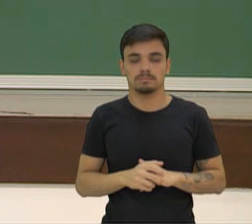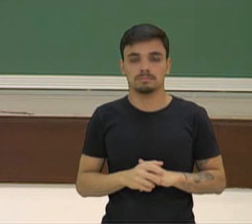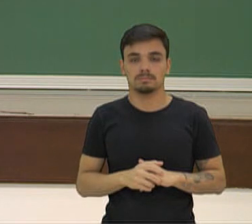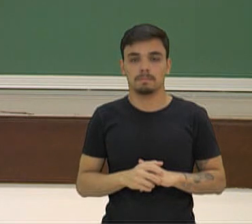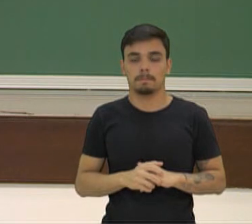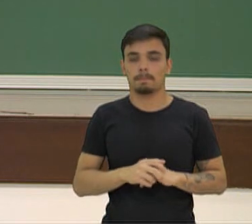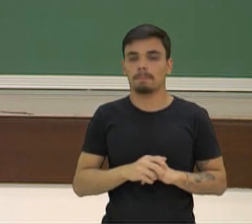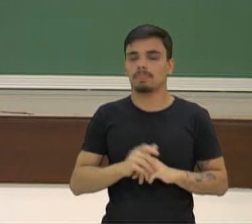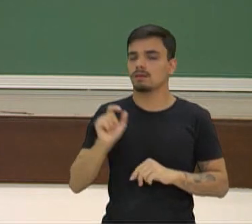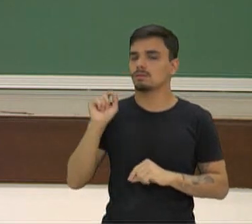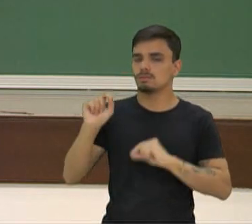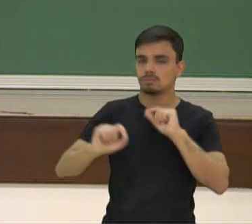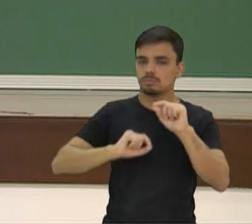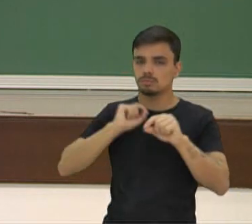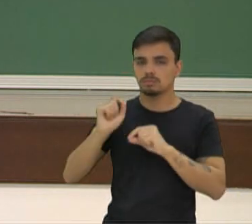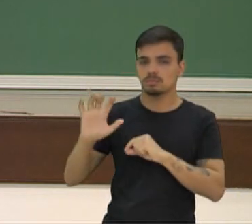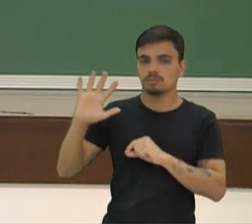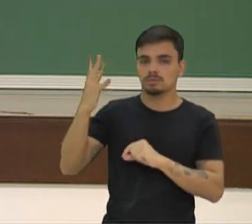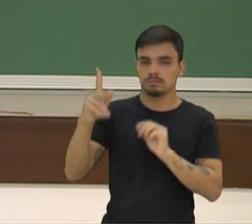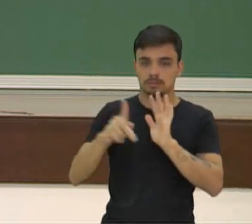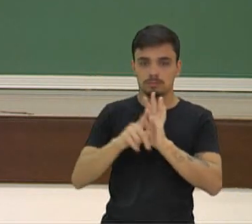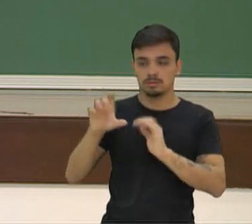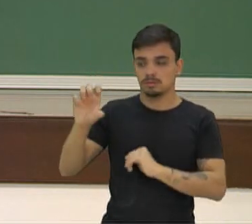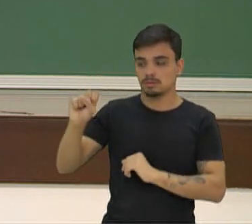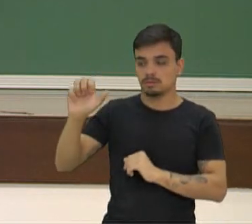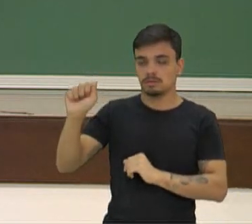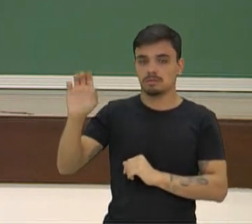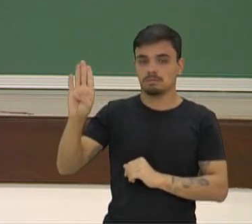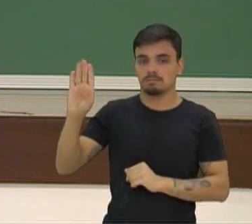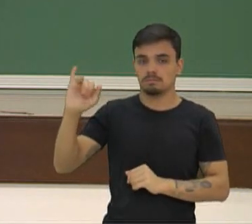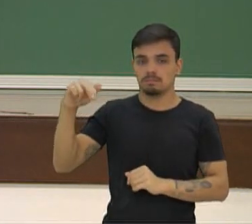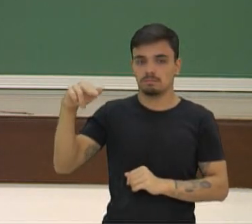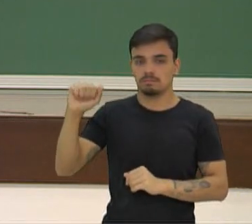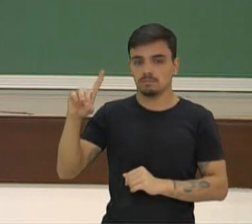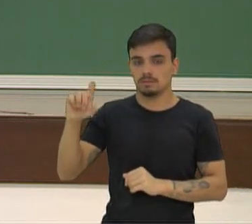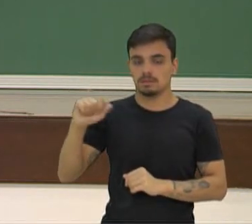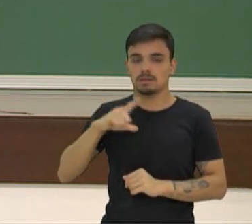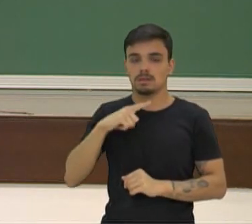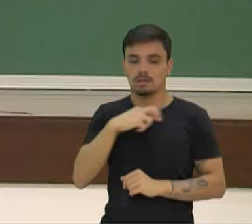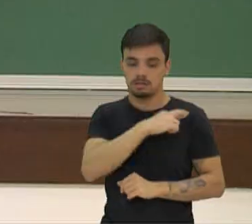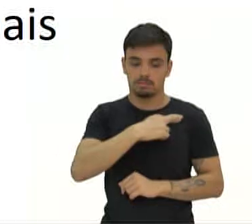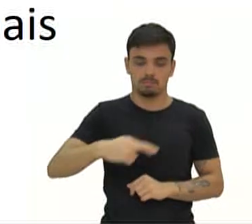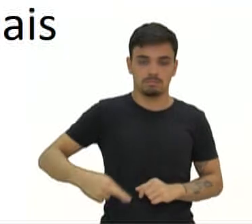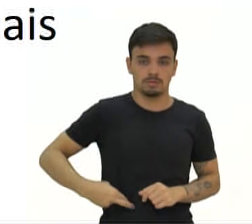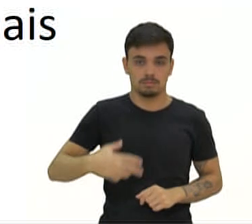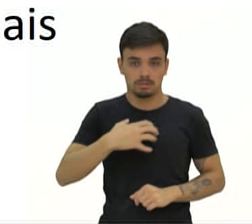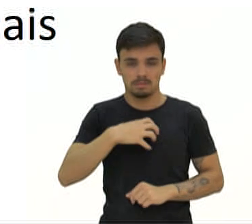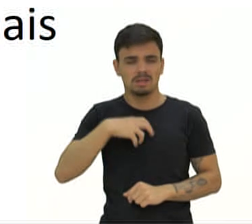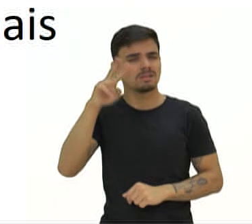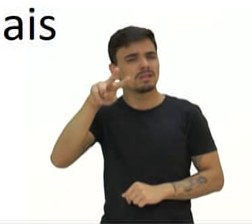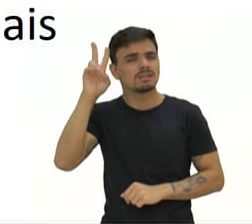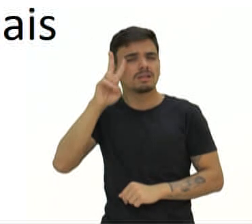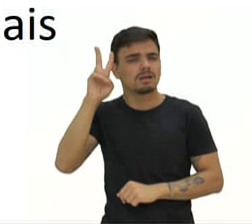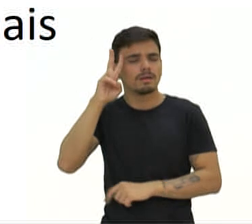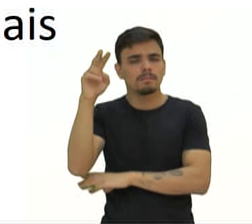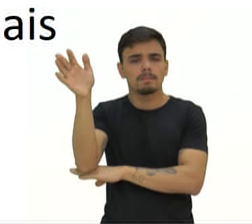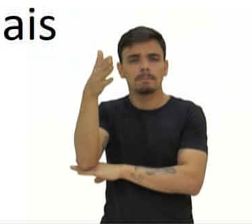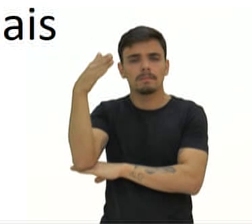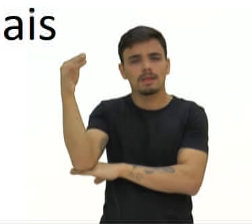E o que vai acontecer na Sabinada? Vai ter a República Baiense. Lembra daquela bandeira